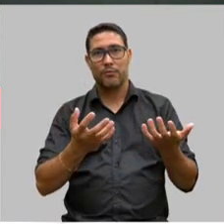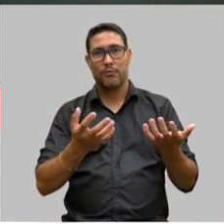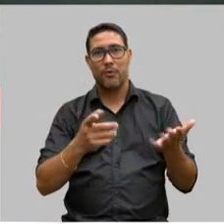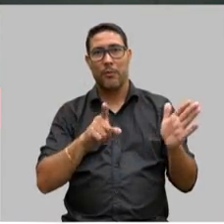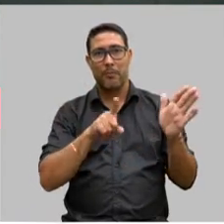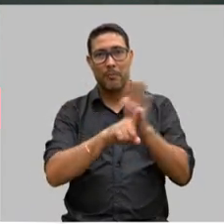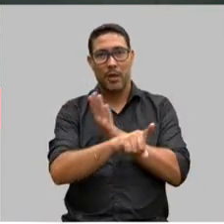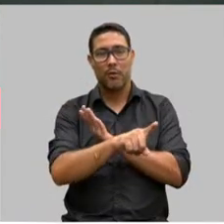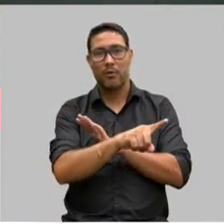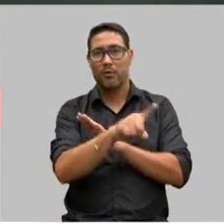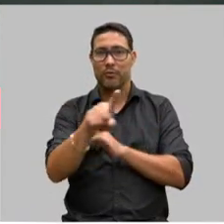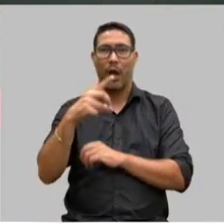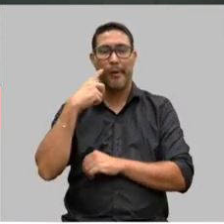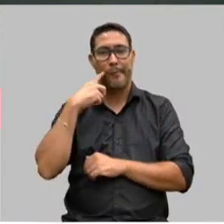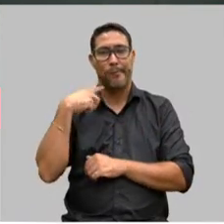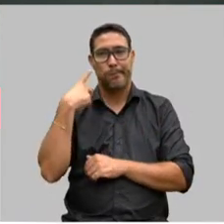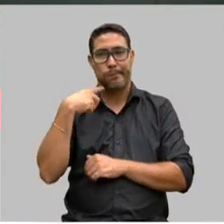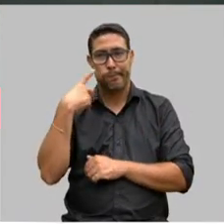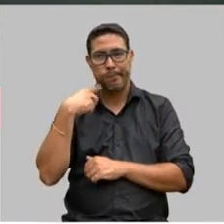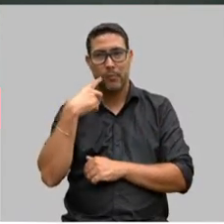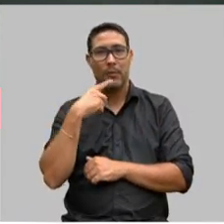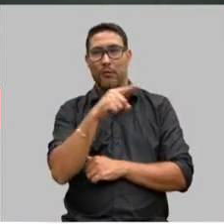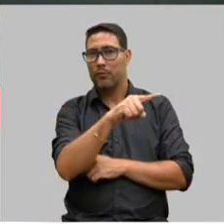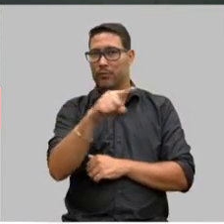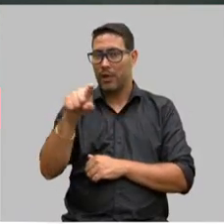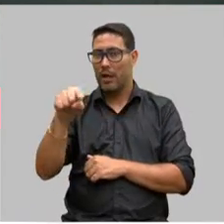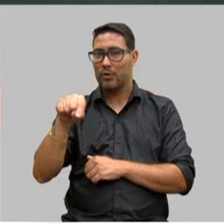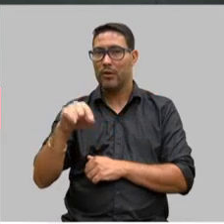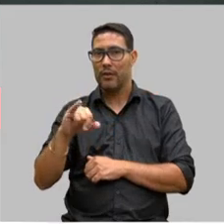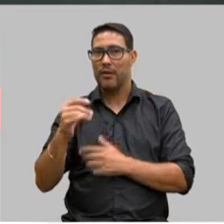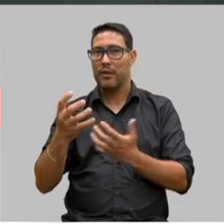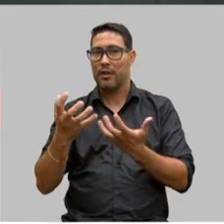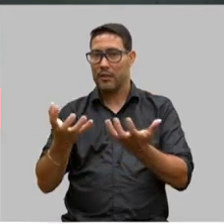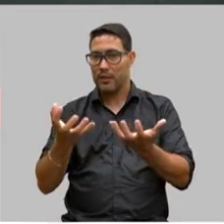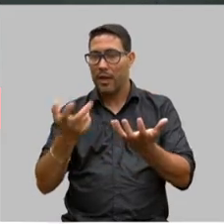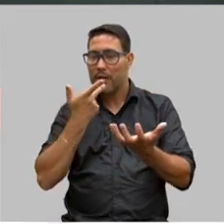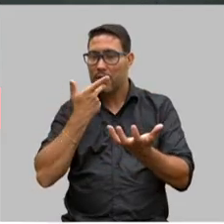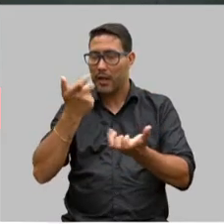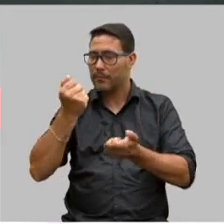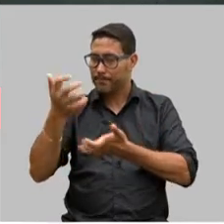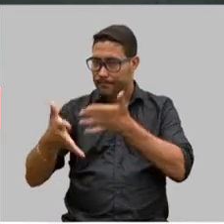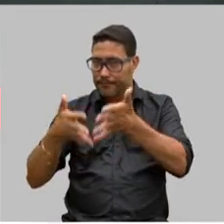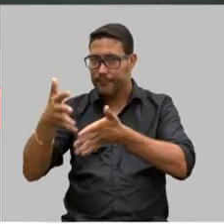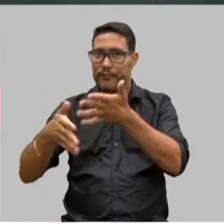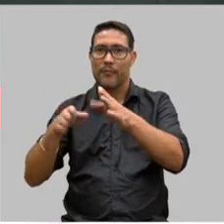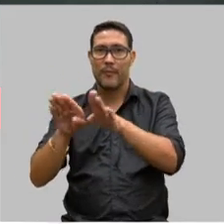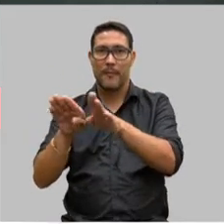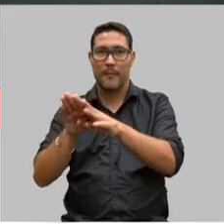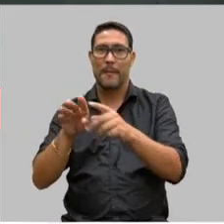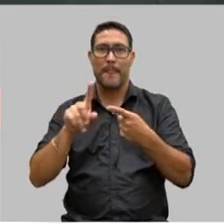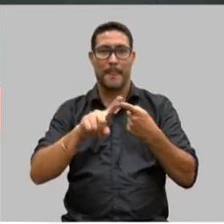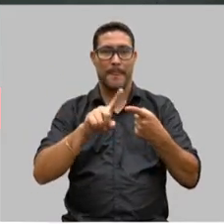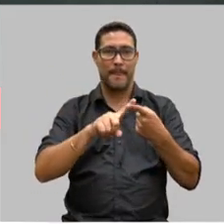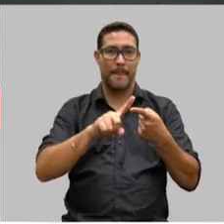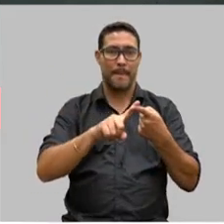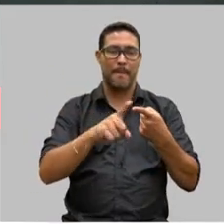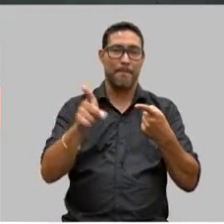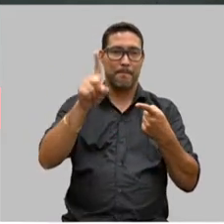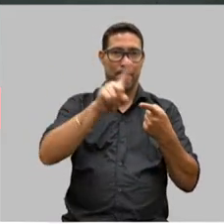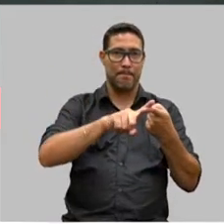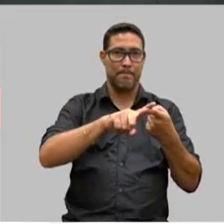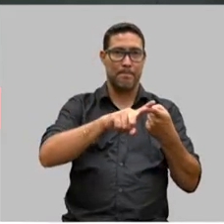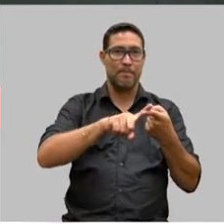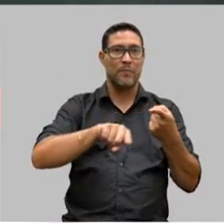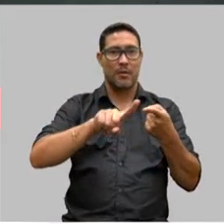de perguntar aos deputados que se fazem presente, se querem fazer alguma intervenção. Vou começar com a deputada Leninha, que tinha pedido, depois o deputado Tito Torres, que é nosso presidente da